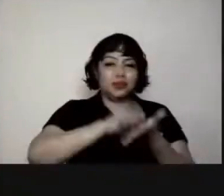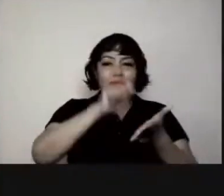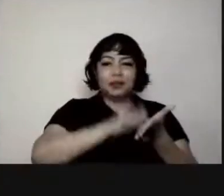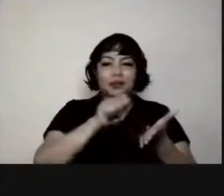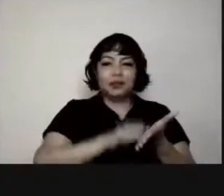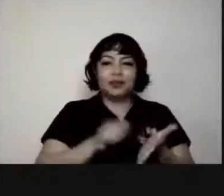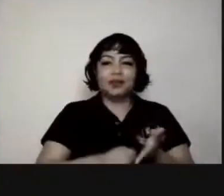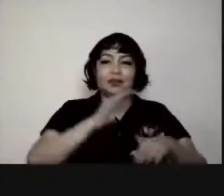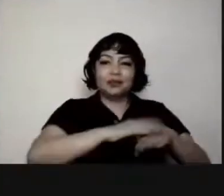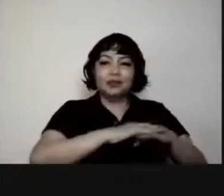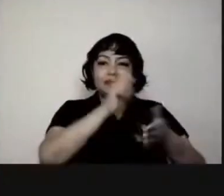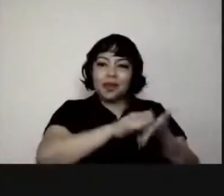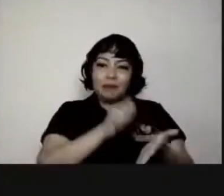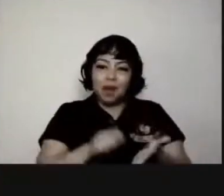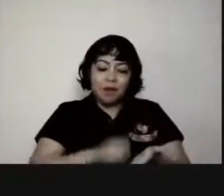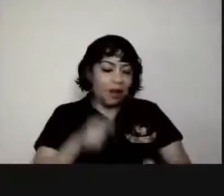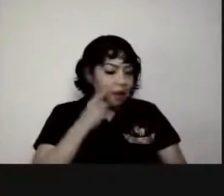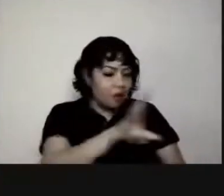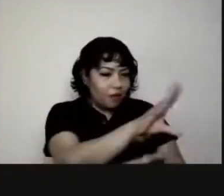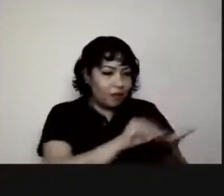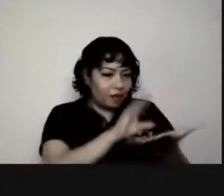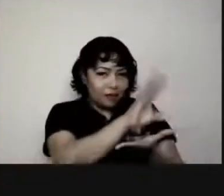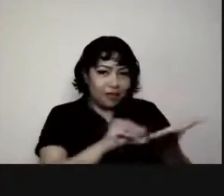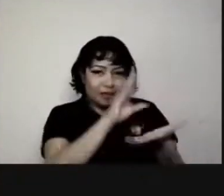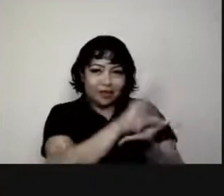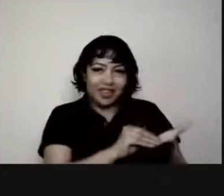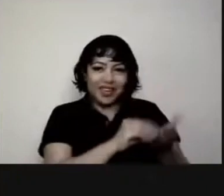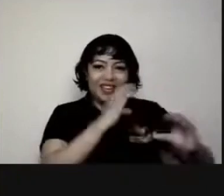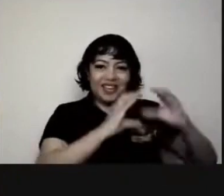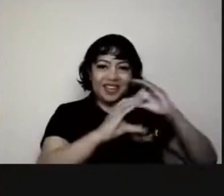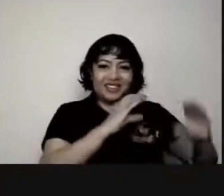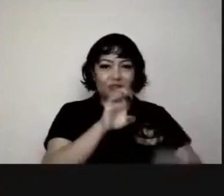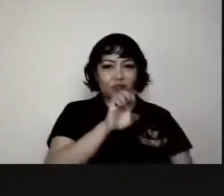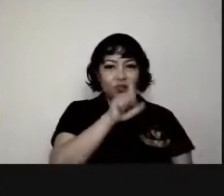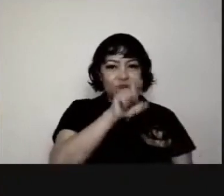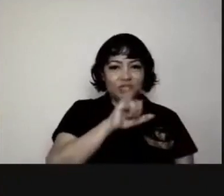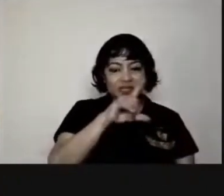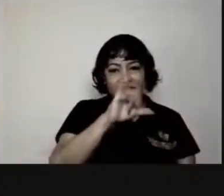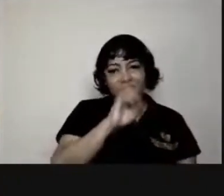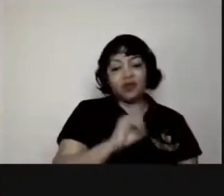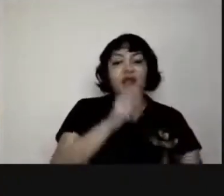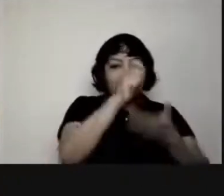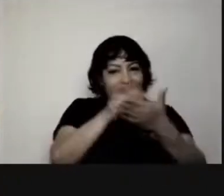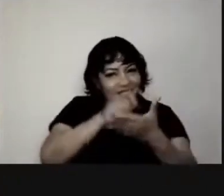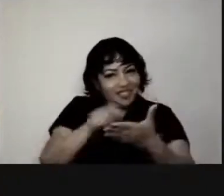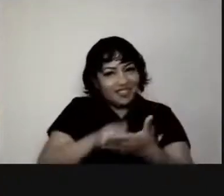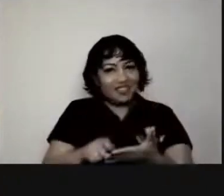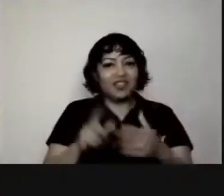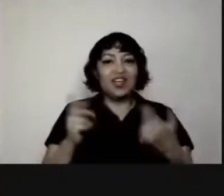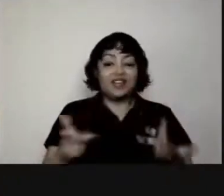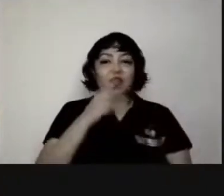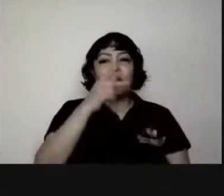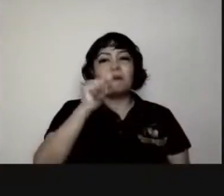dizer, pegaram essa Canção do Exílio e produziram os seus poemas com criticidade, ou seja, eles fizeram